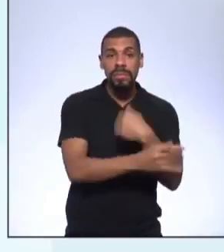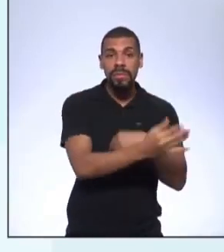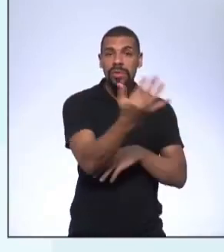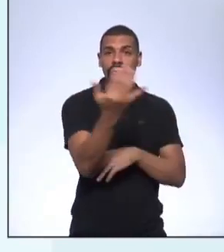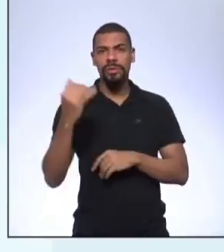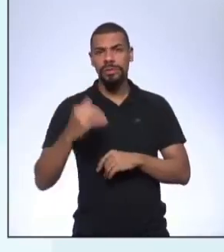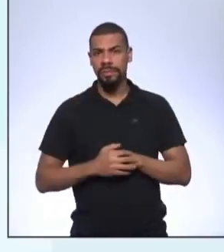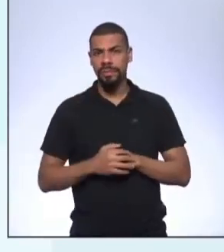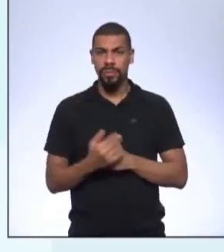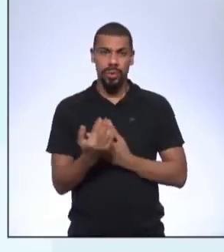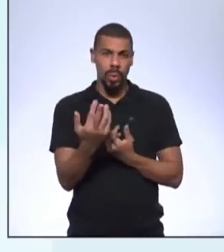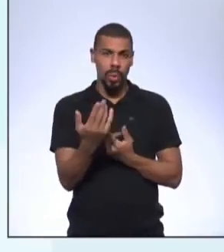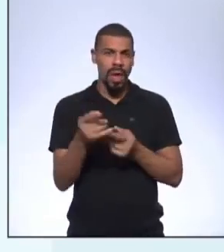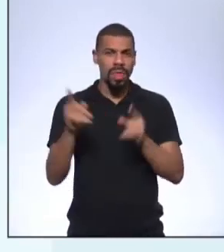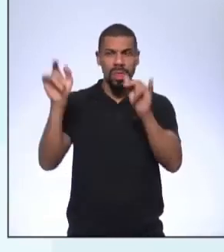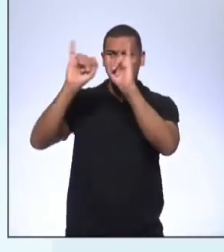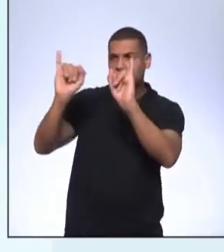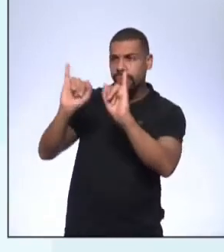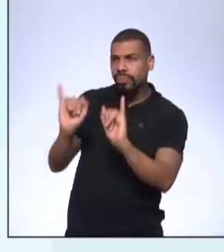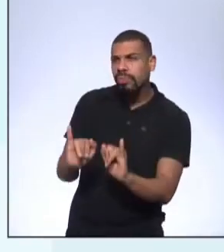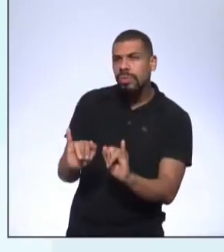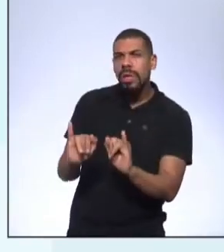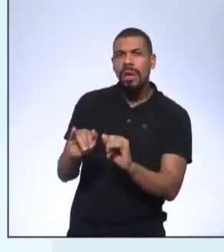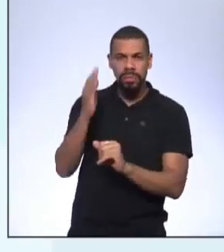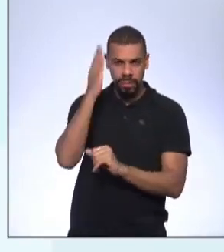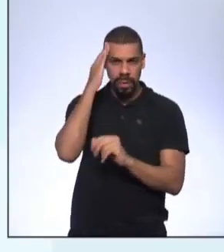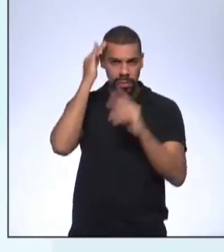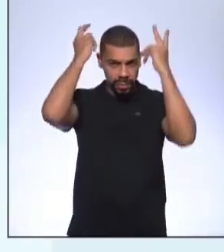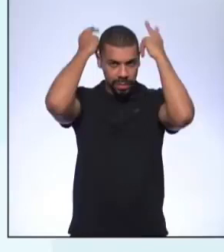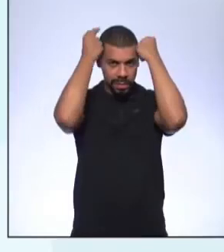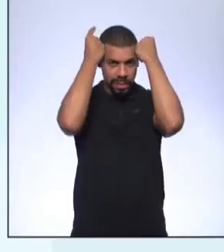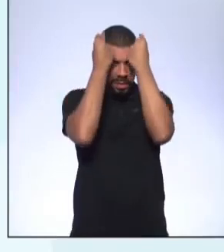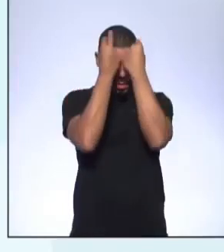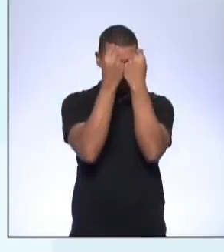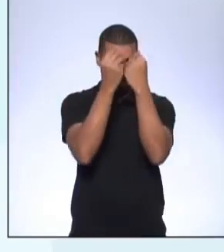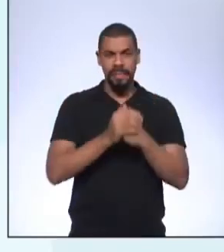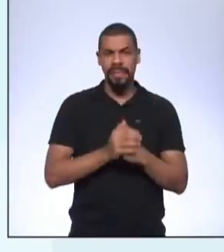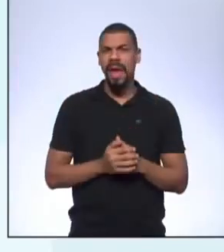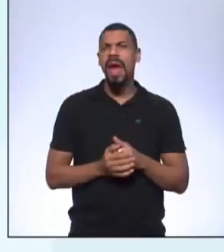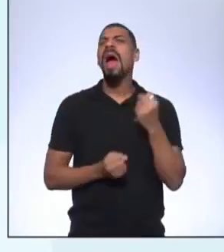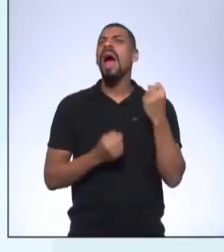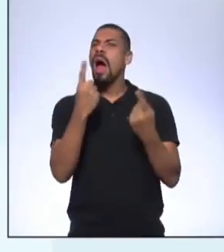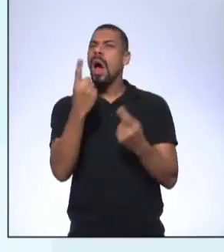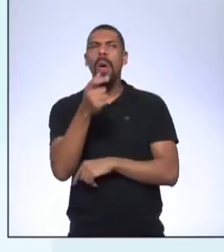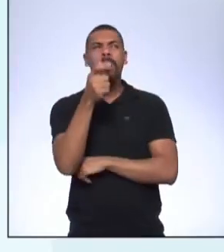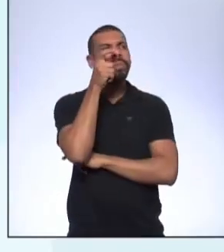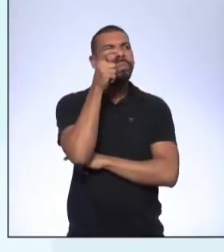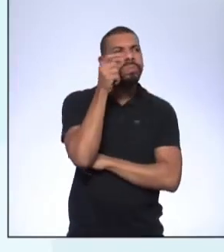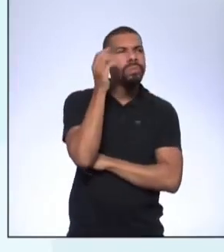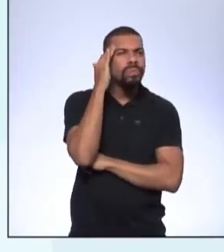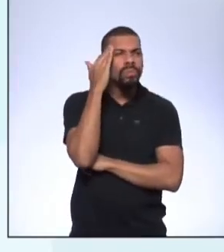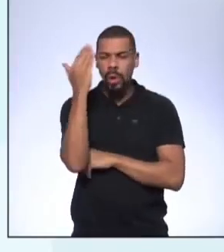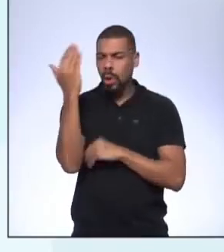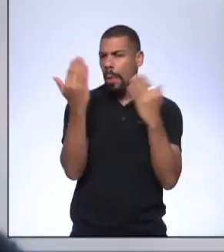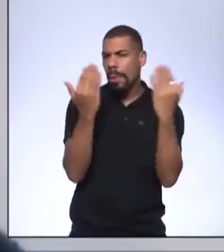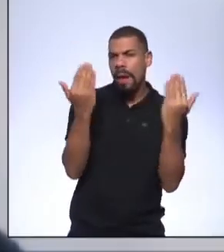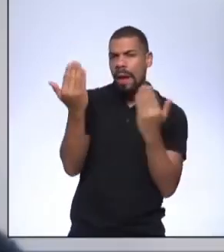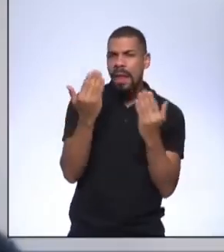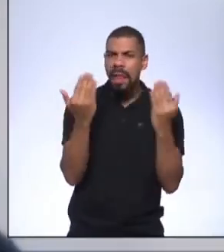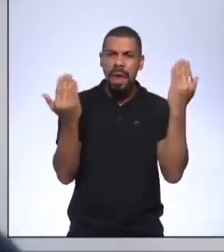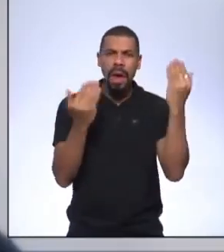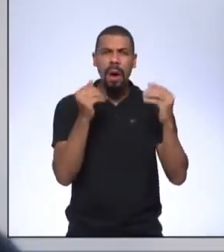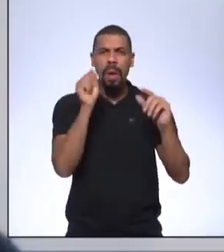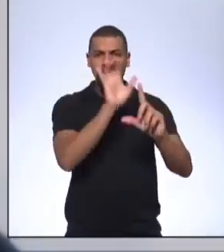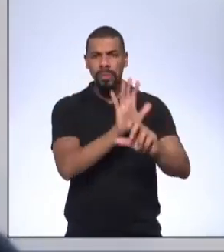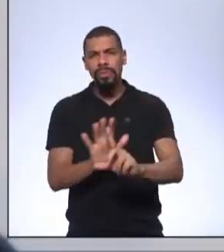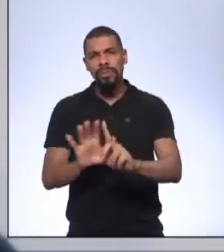um deus da mitologia grega, né? Tem muita gente que associa essas imagens, até porque